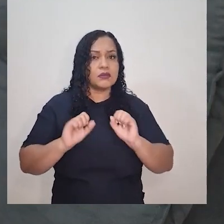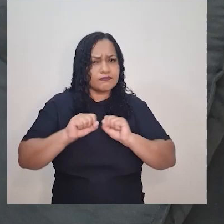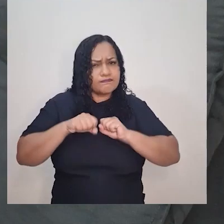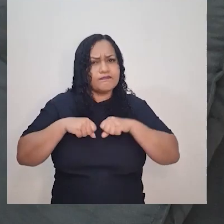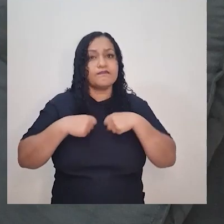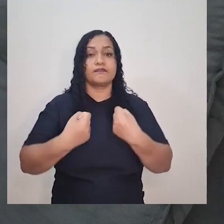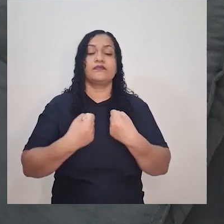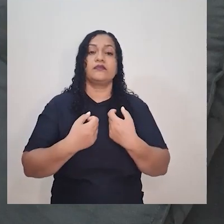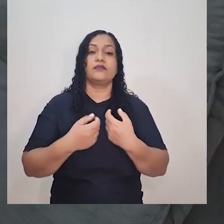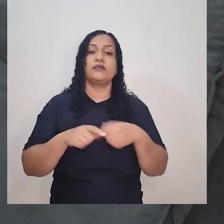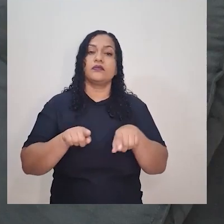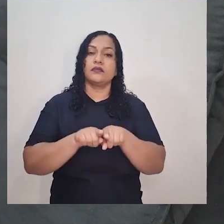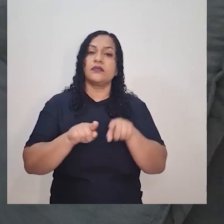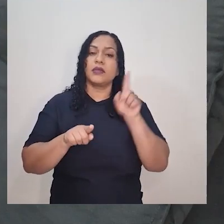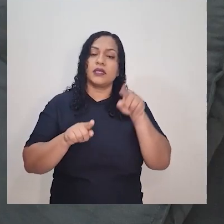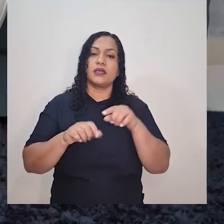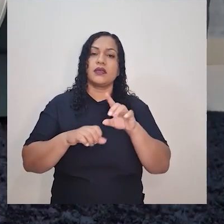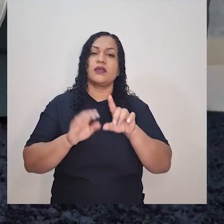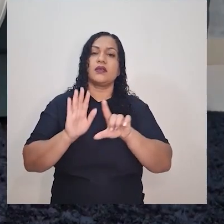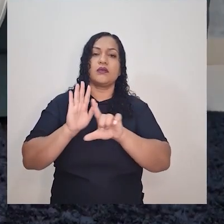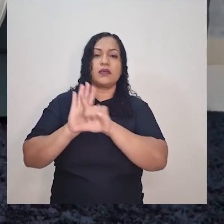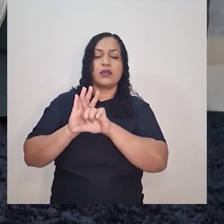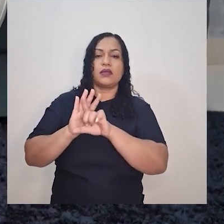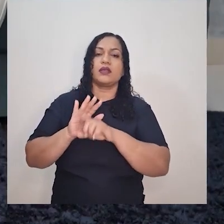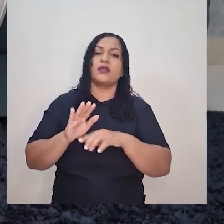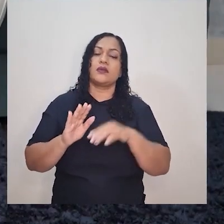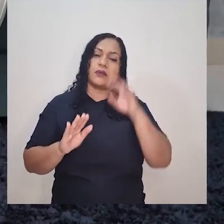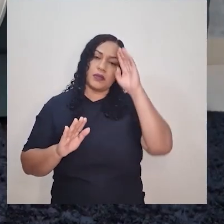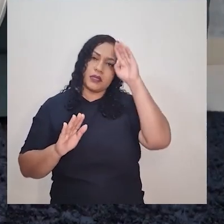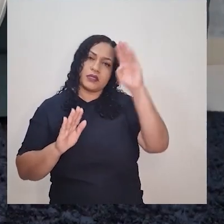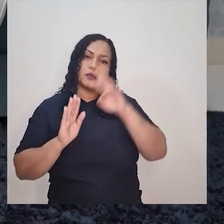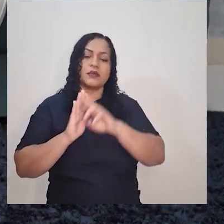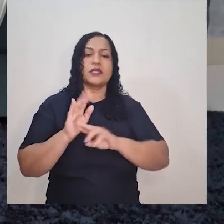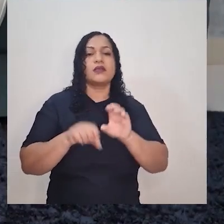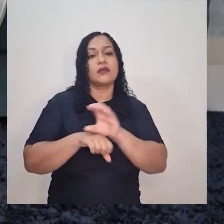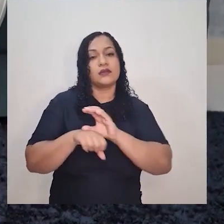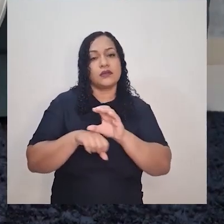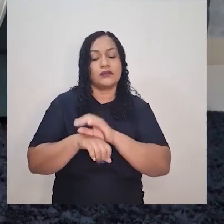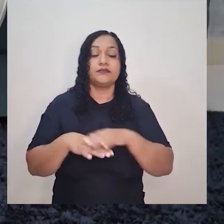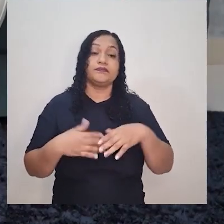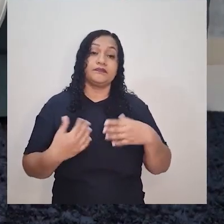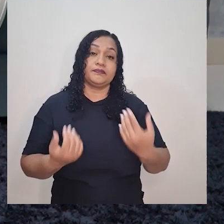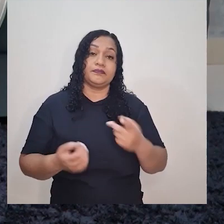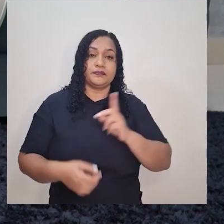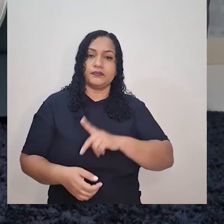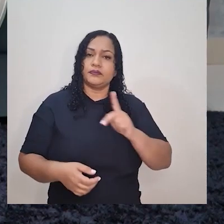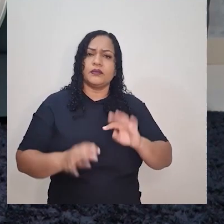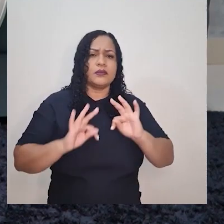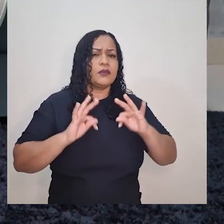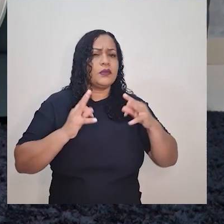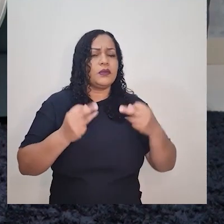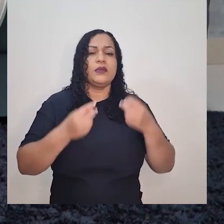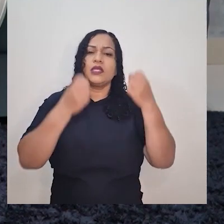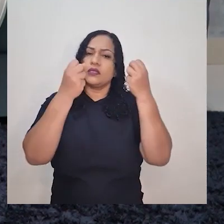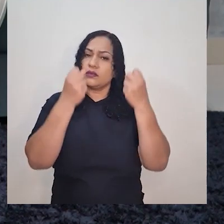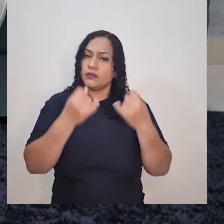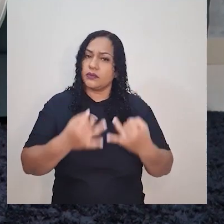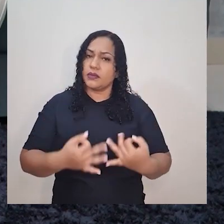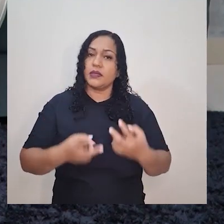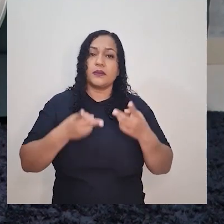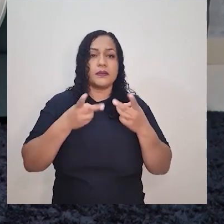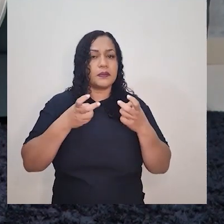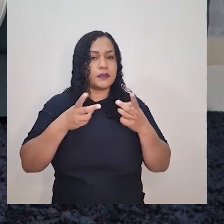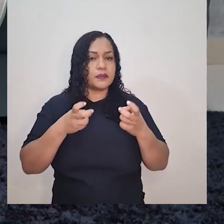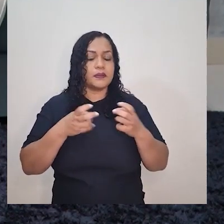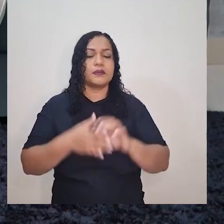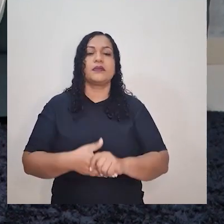nós falamos também, ele é constitucional. Então, professoras, diante de tudo isso que vocês acabaram de mencionar, percebemos que a